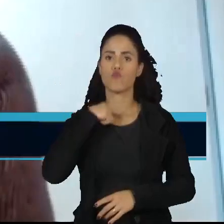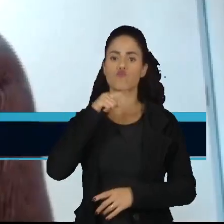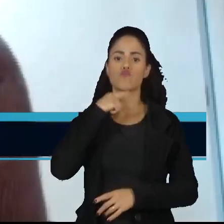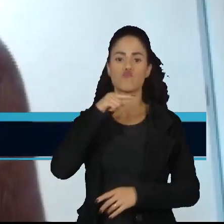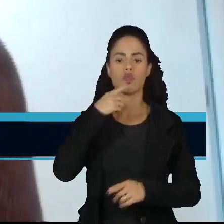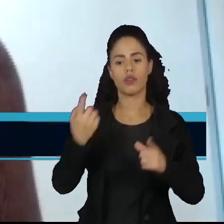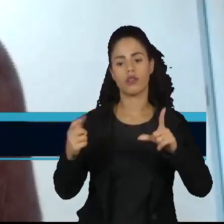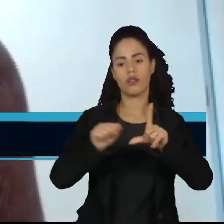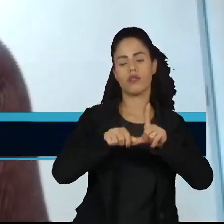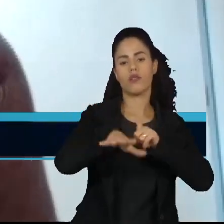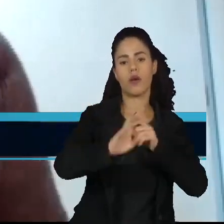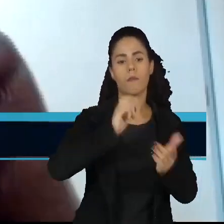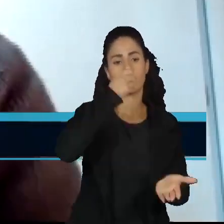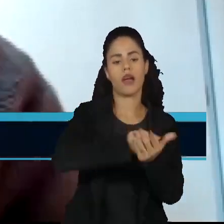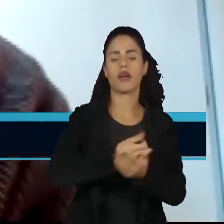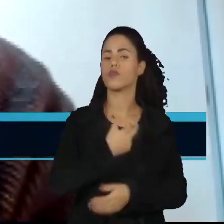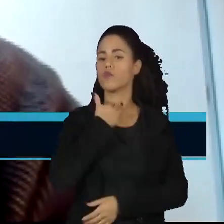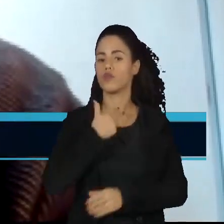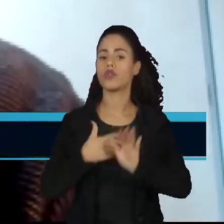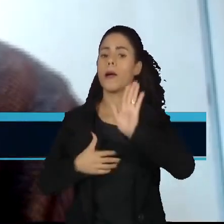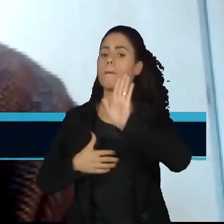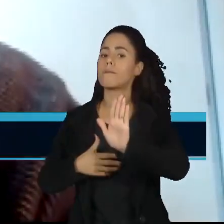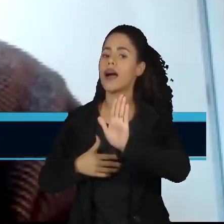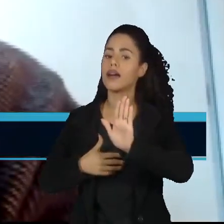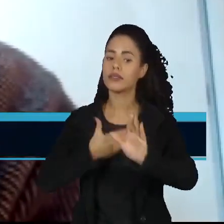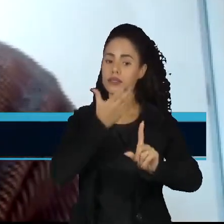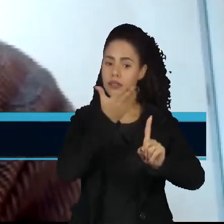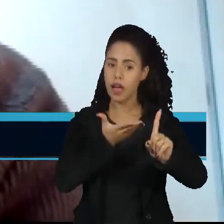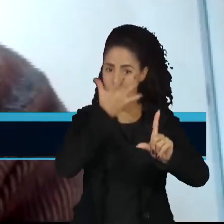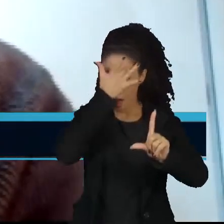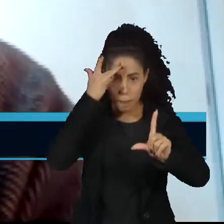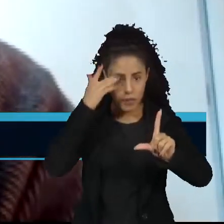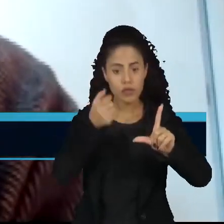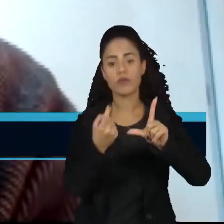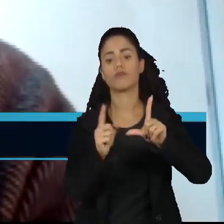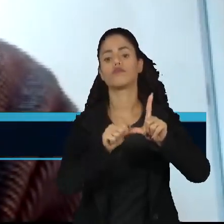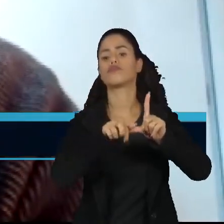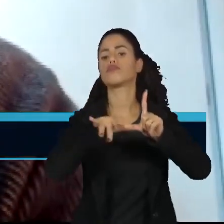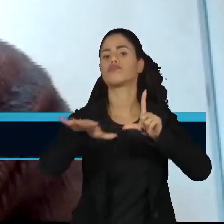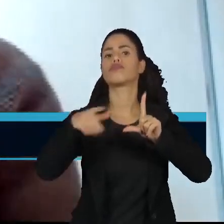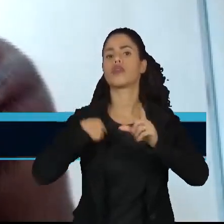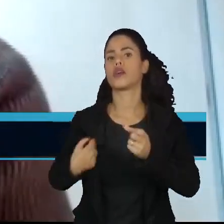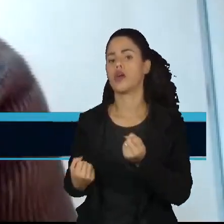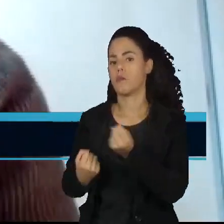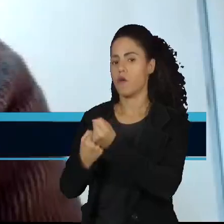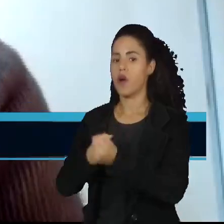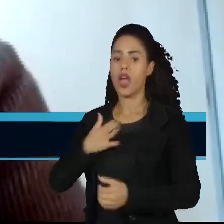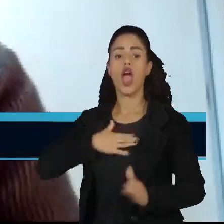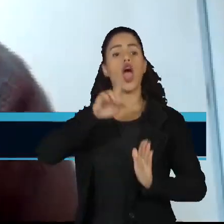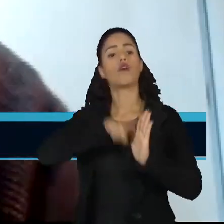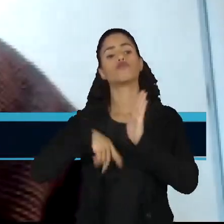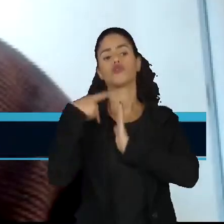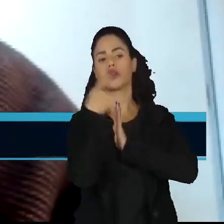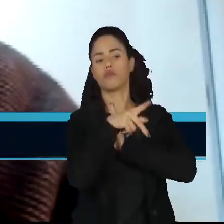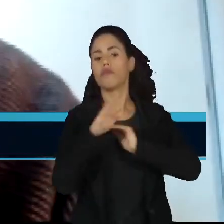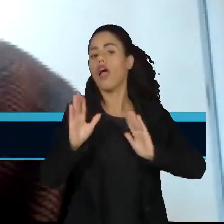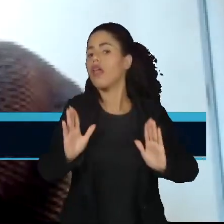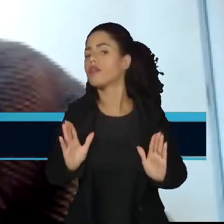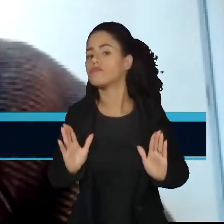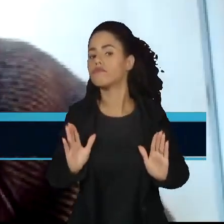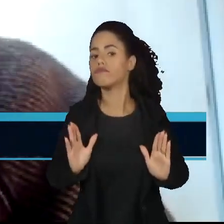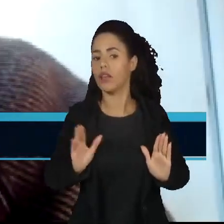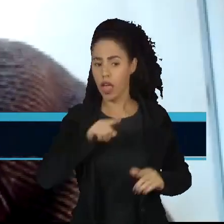influenciadores de forma Paga agora se o influenciador manifesta sua opinião política a meu favor é um direito de cidadão que ele tem